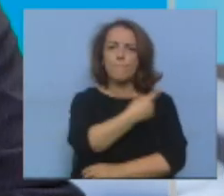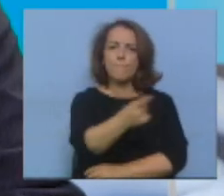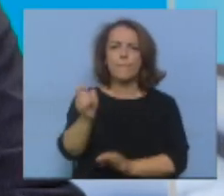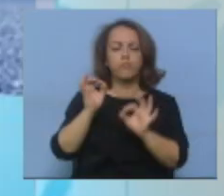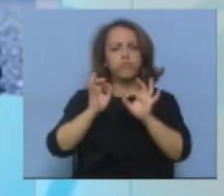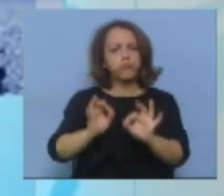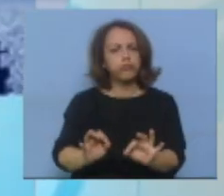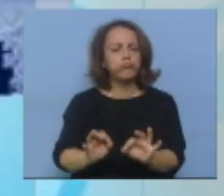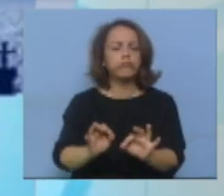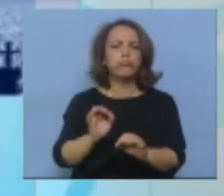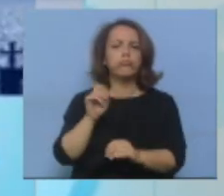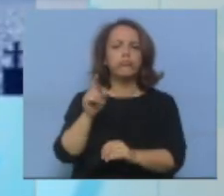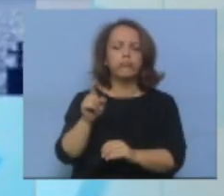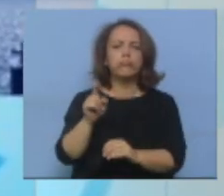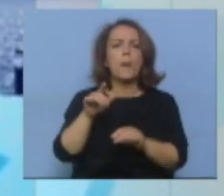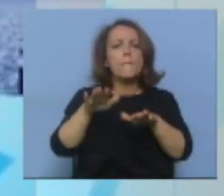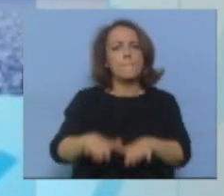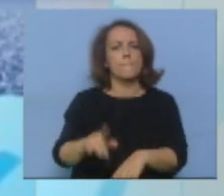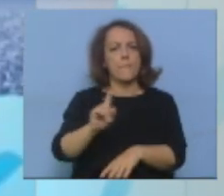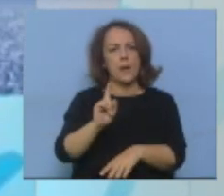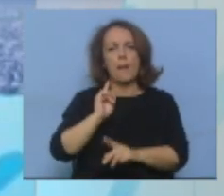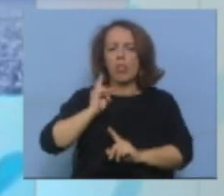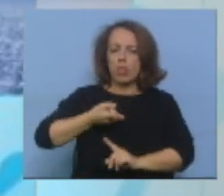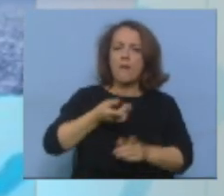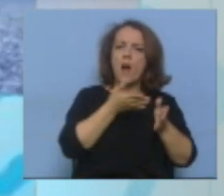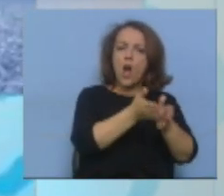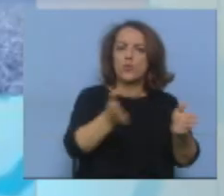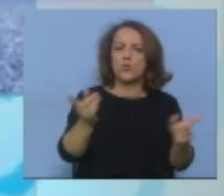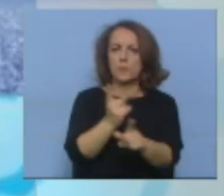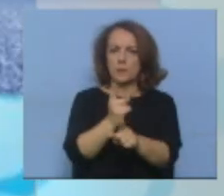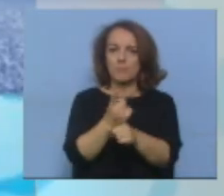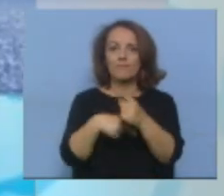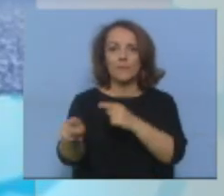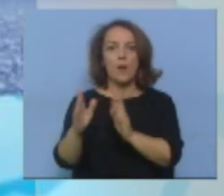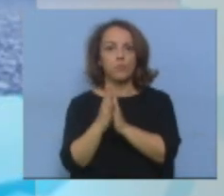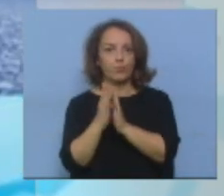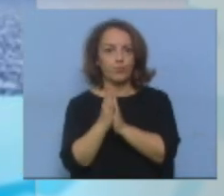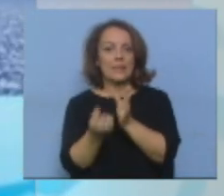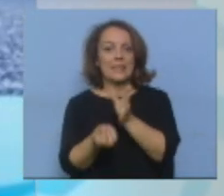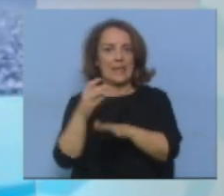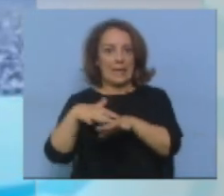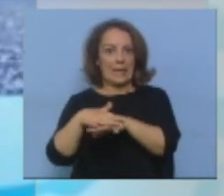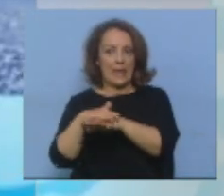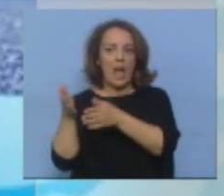proximidade tem de se manter. A paróquia, como disse, cria essa rede também que ajuda e depois,